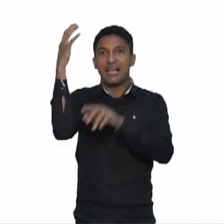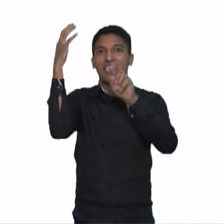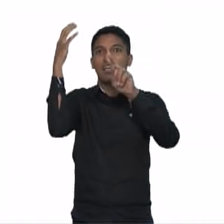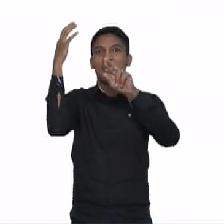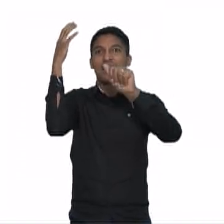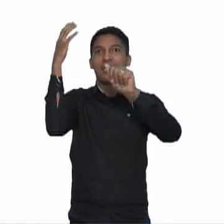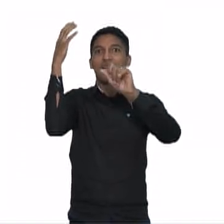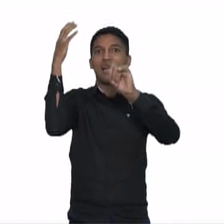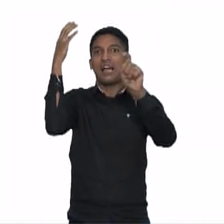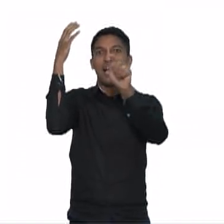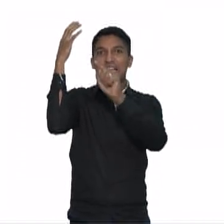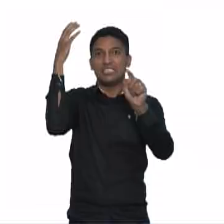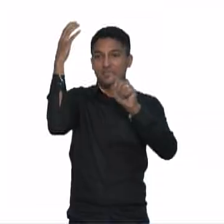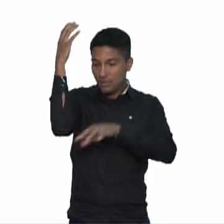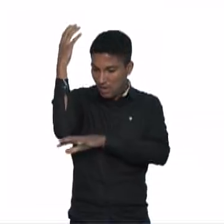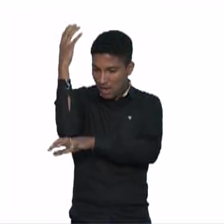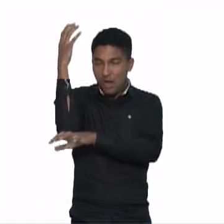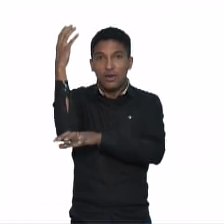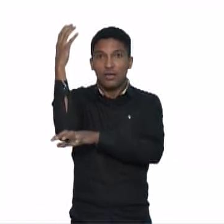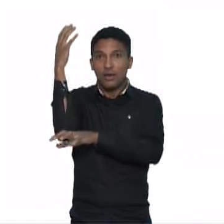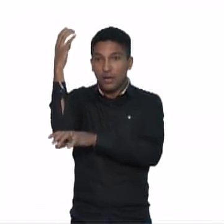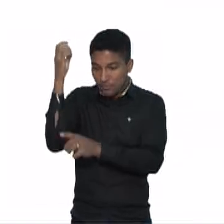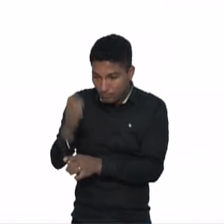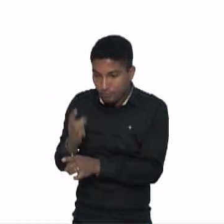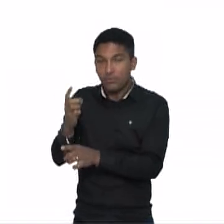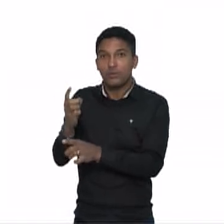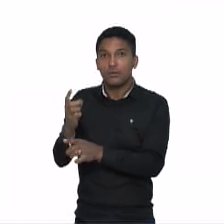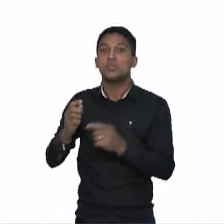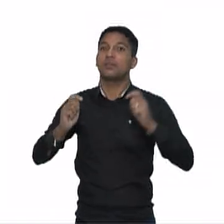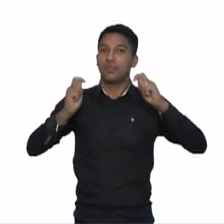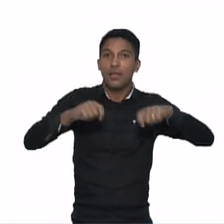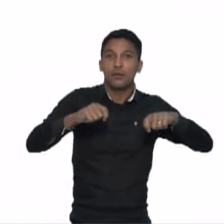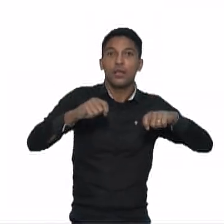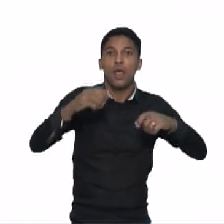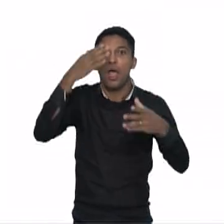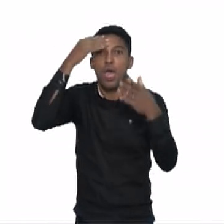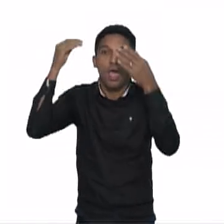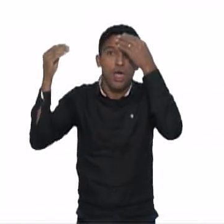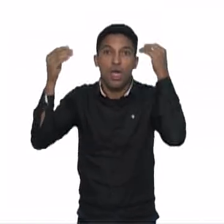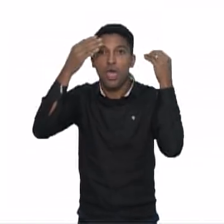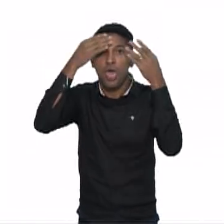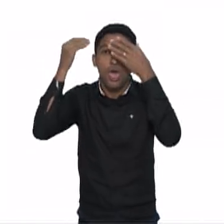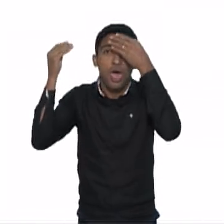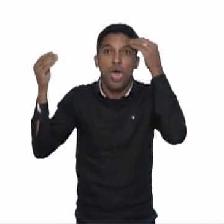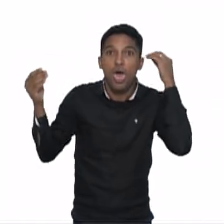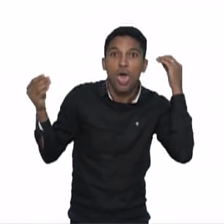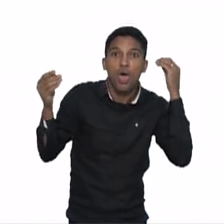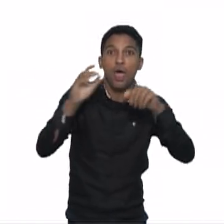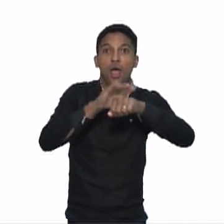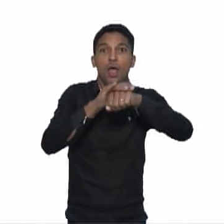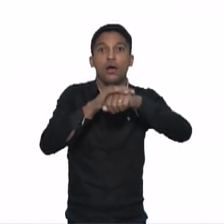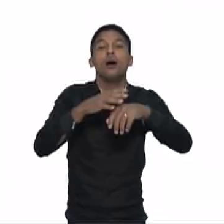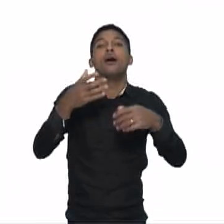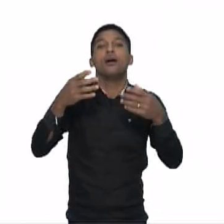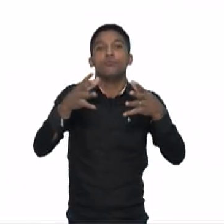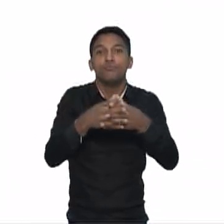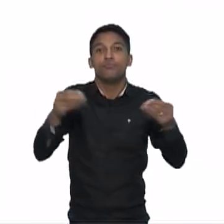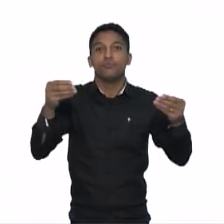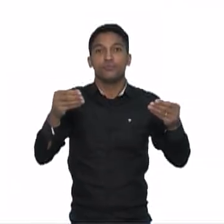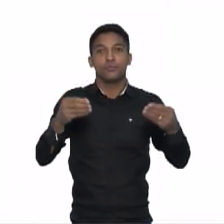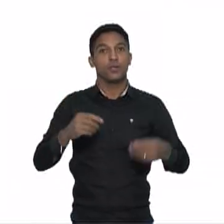palavra foi suprimida, foi retirada, foi ocultada. Levante hipóteses. O que essa palavra